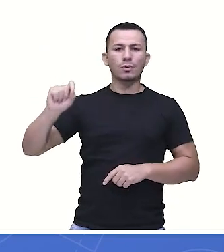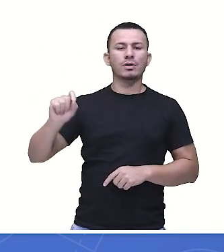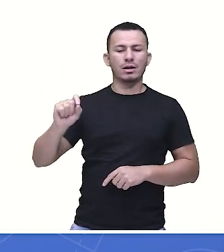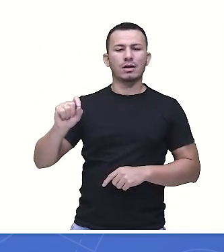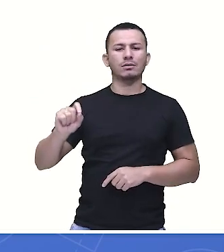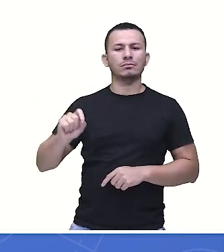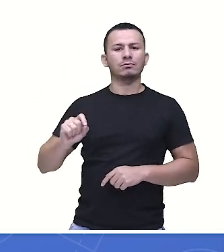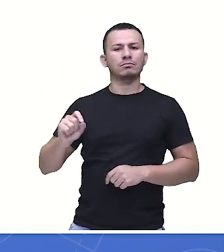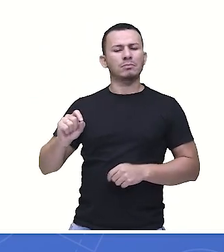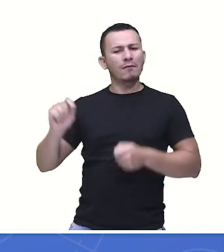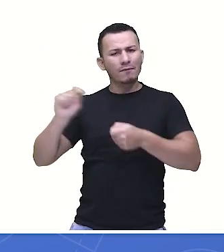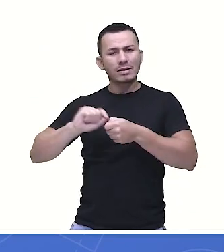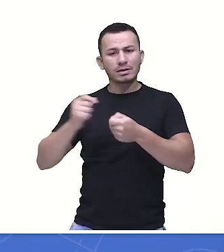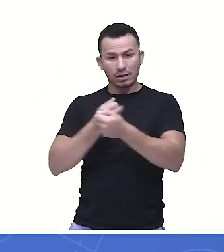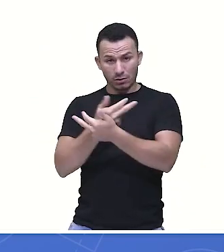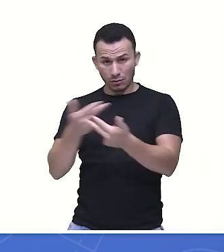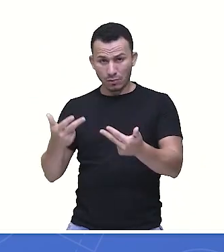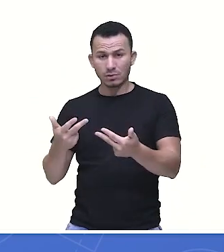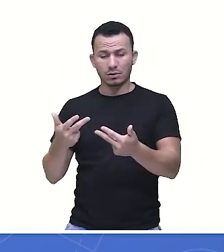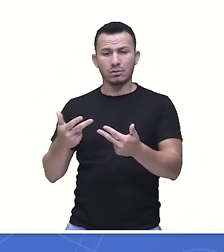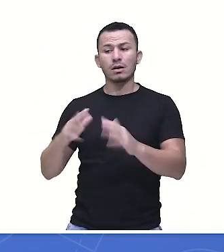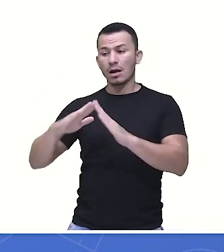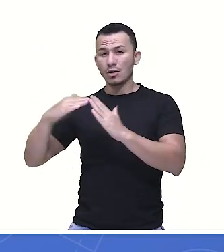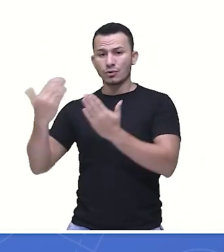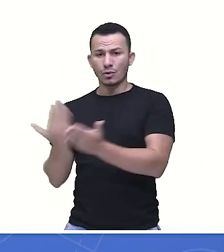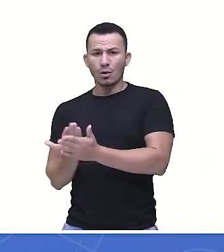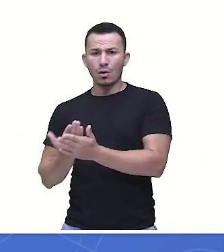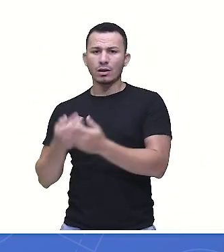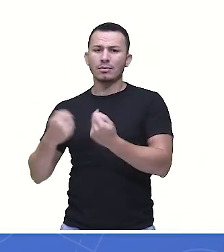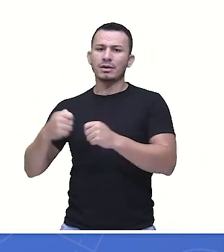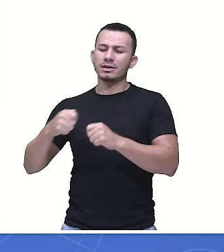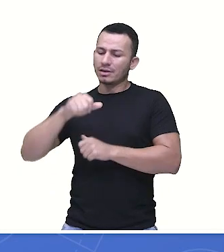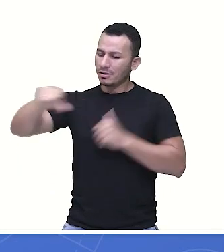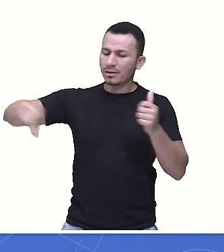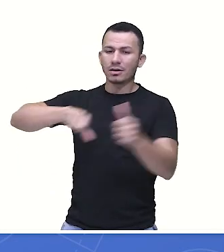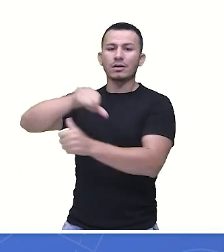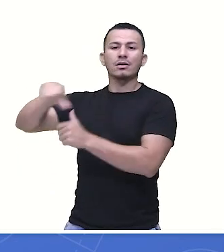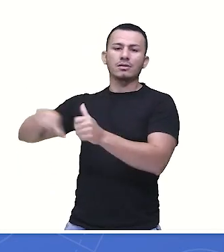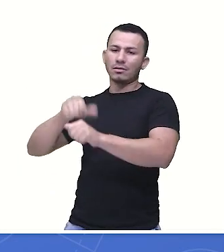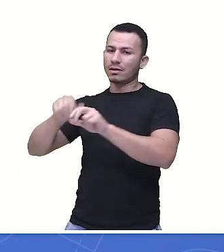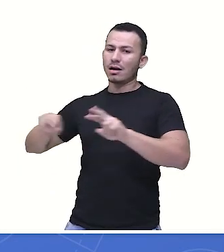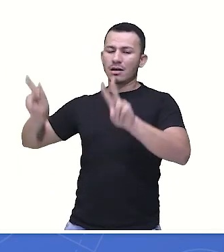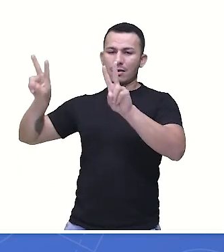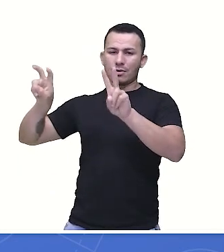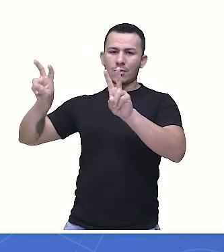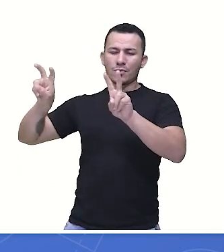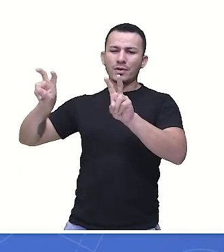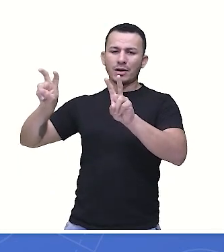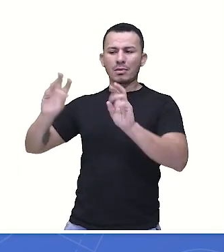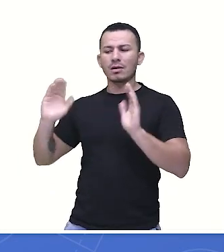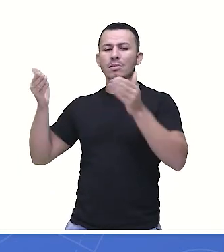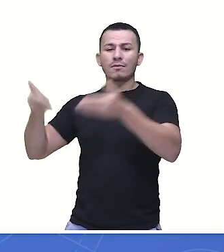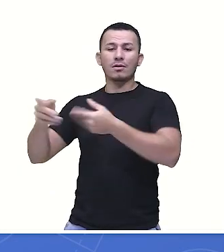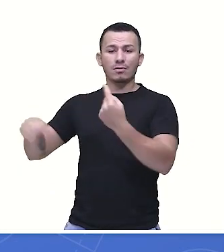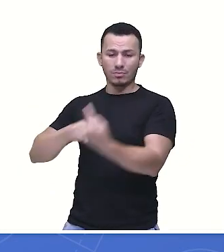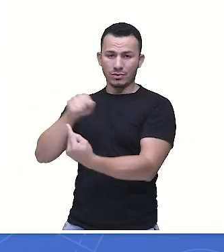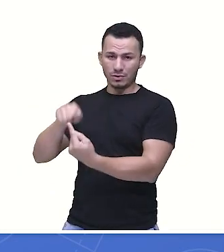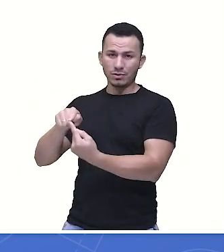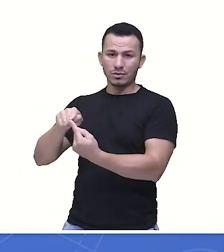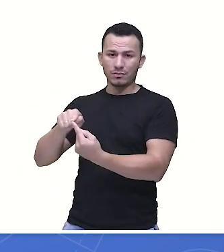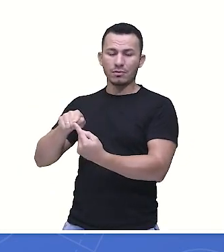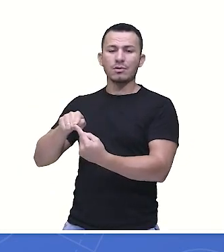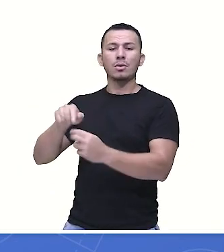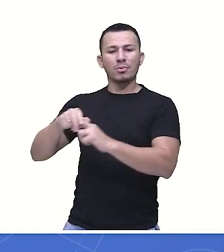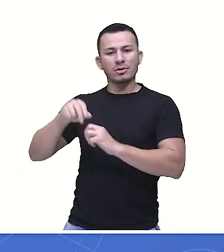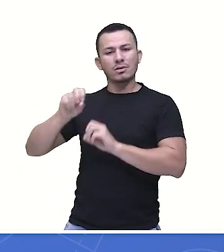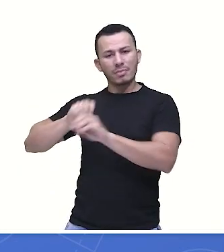fazer. É preciso que a escola mude, né, a sua temática, mude a sua temática para que isso aconteça. E aí,